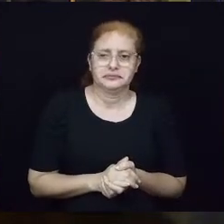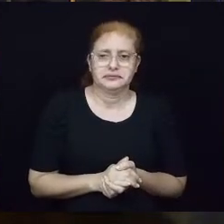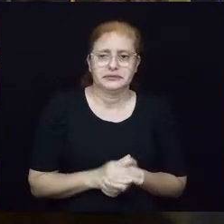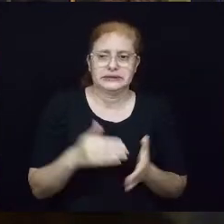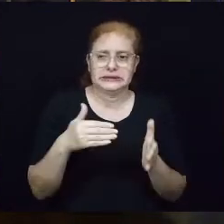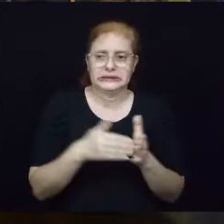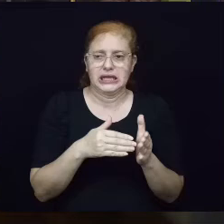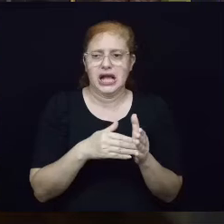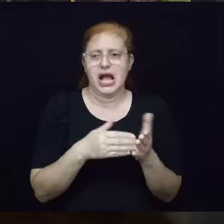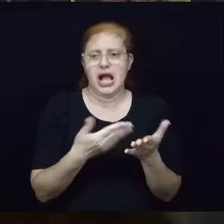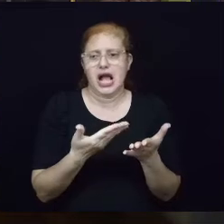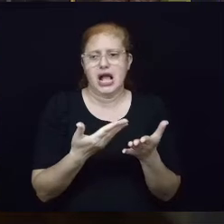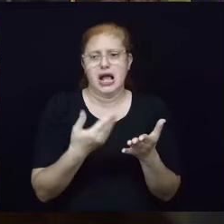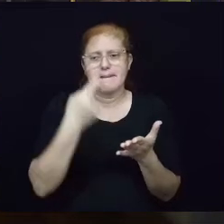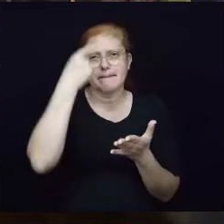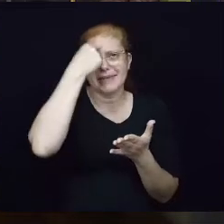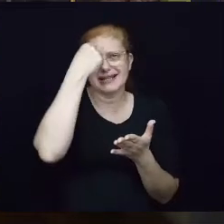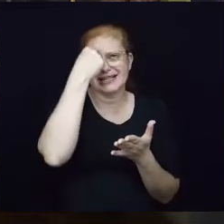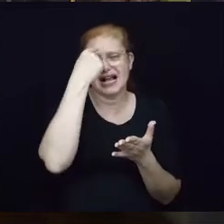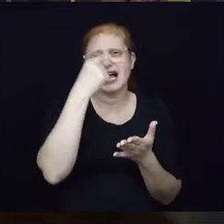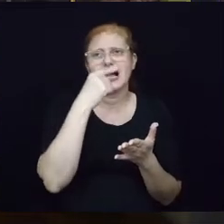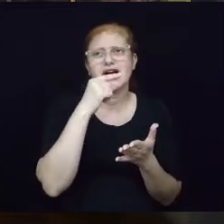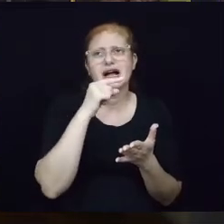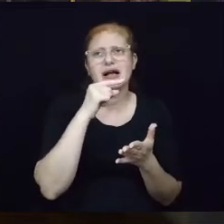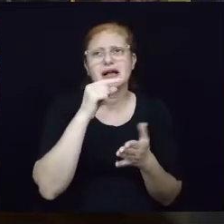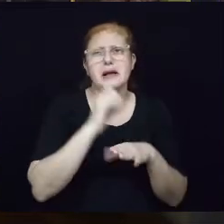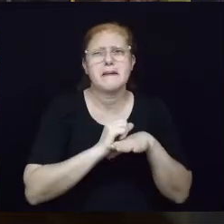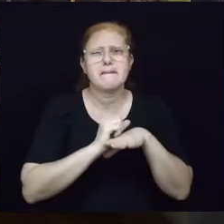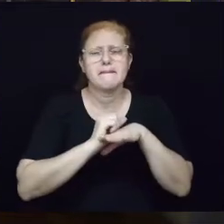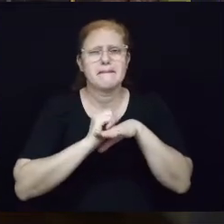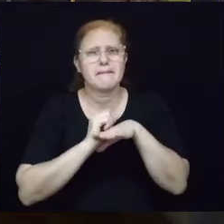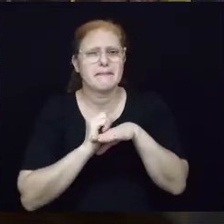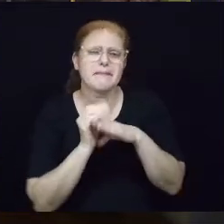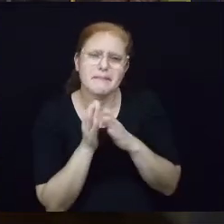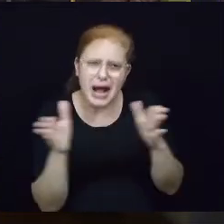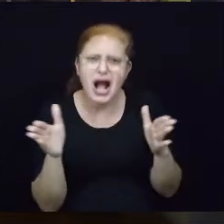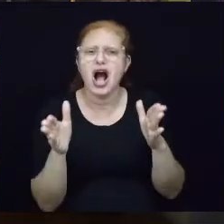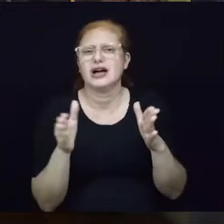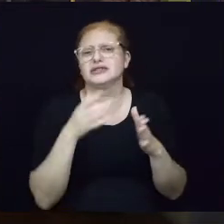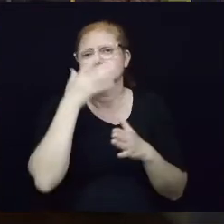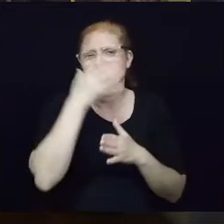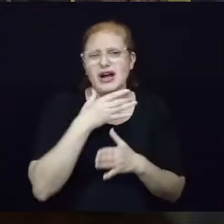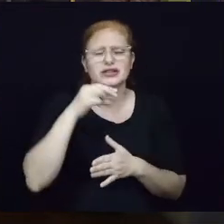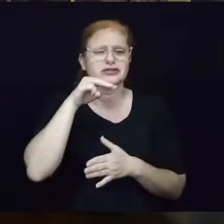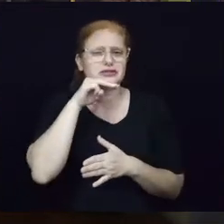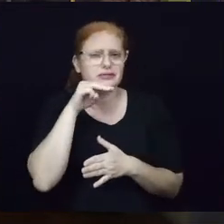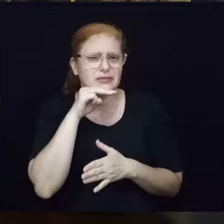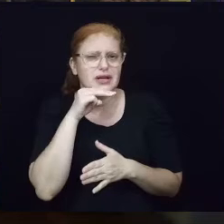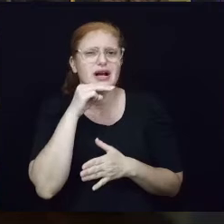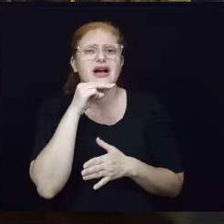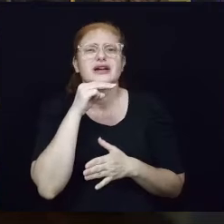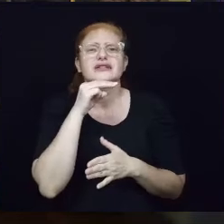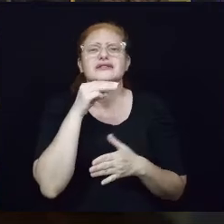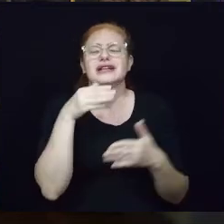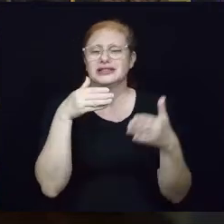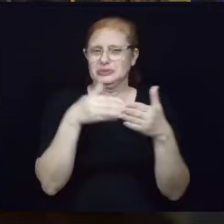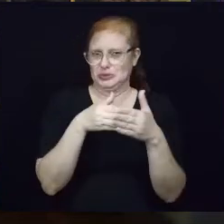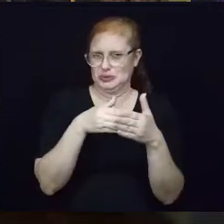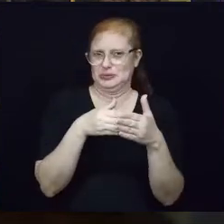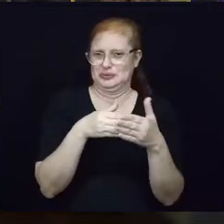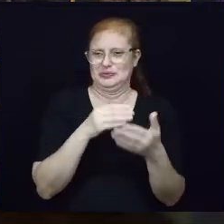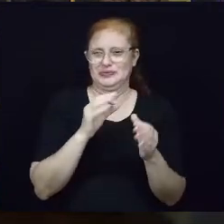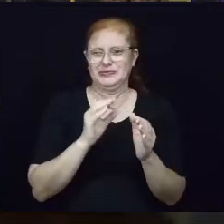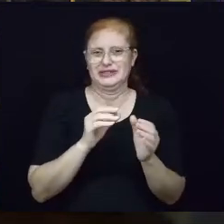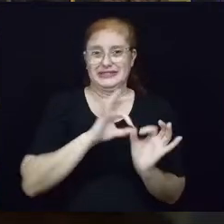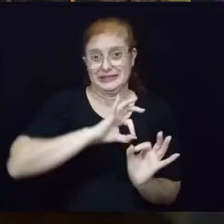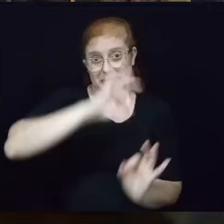Até eu pensaria até um pouquinho maior. Eu acho que ainda o Mauro deu uma restringida